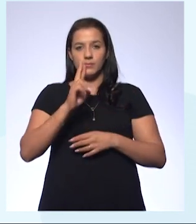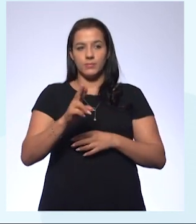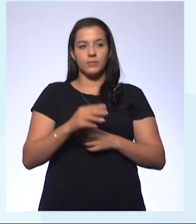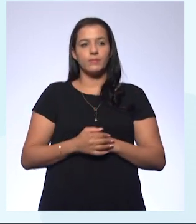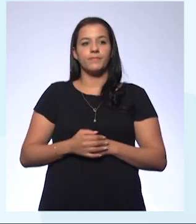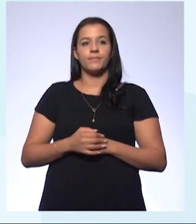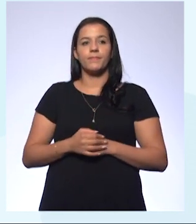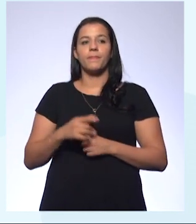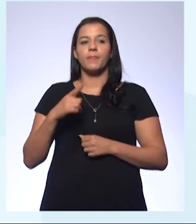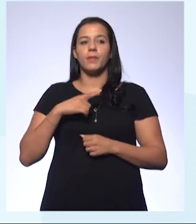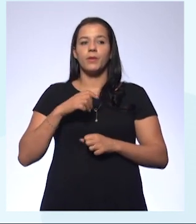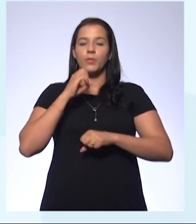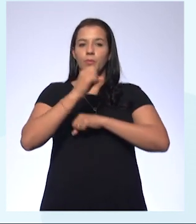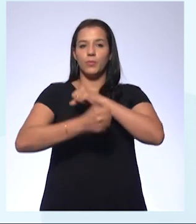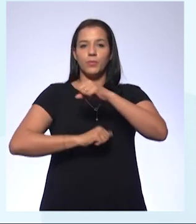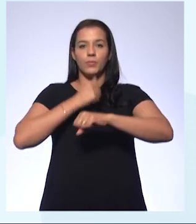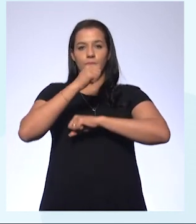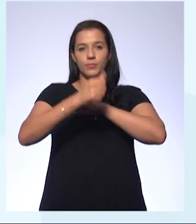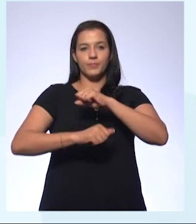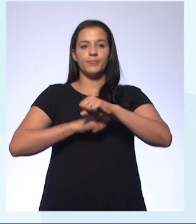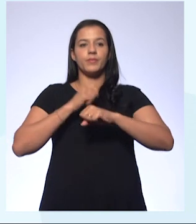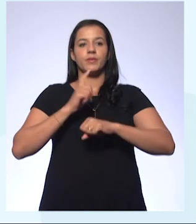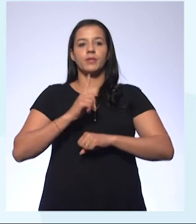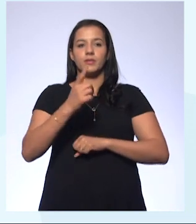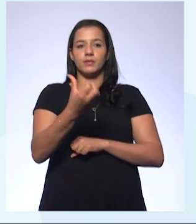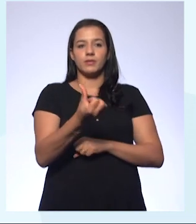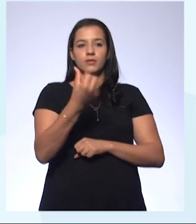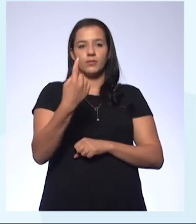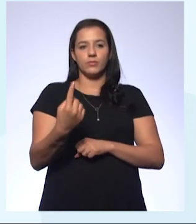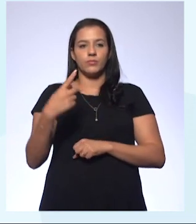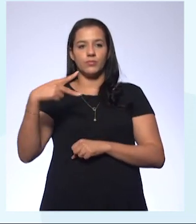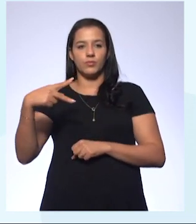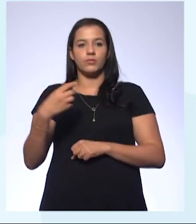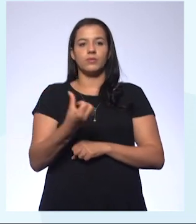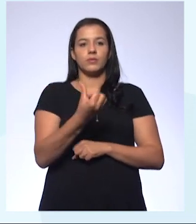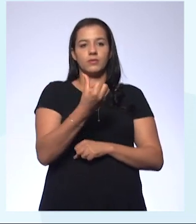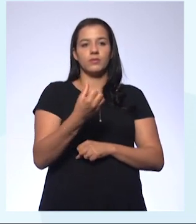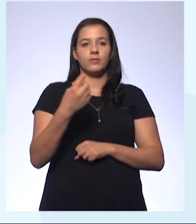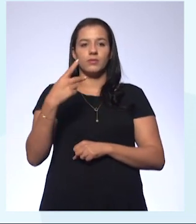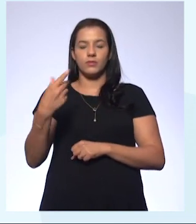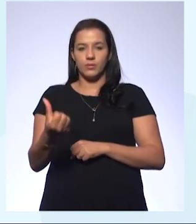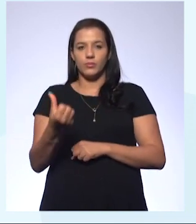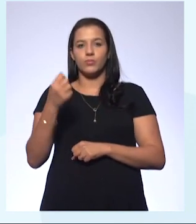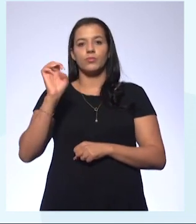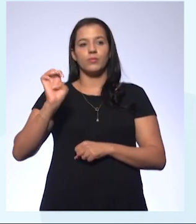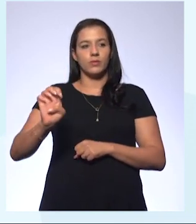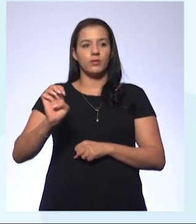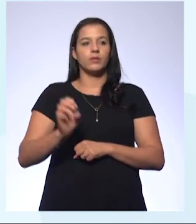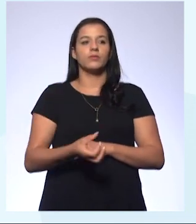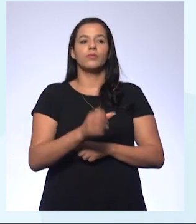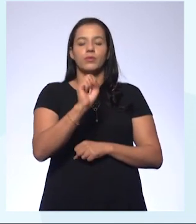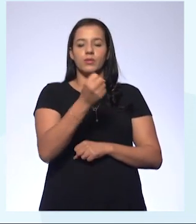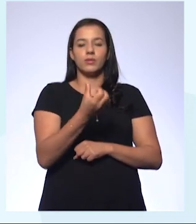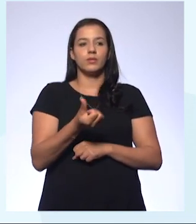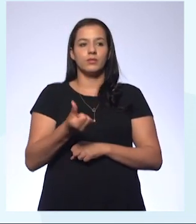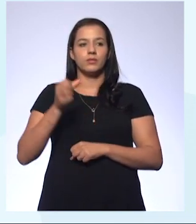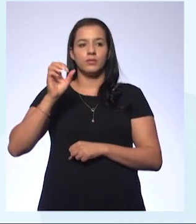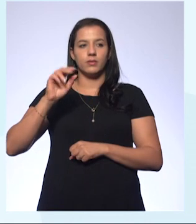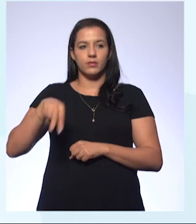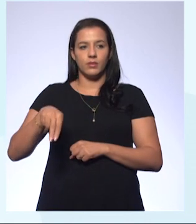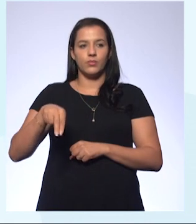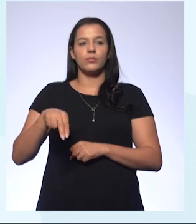Agora eu vou deixar um tempinho aqui no chat para vocês, um minutinho. Então, lembrando dessas partículas, dos nomes lá, do número